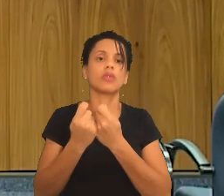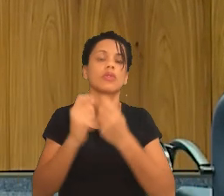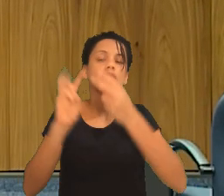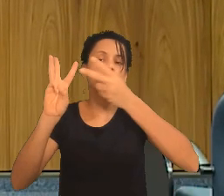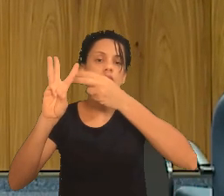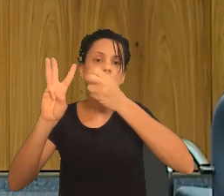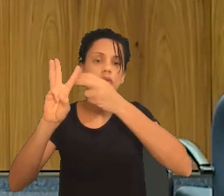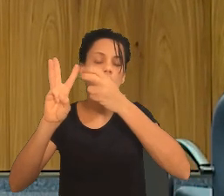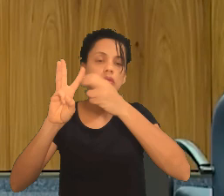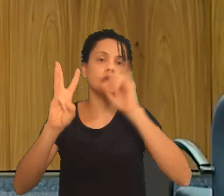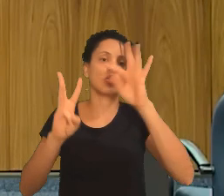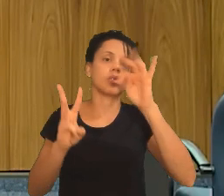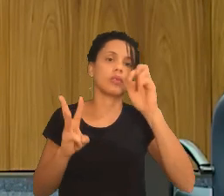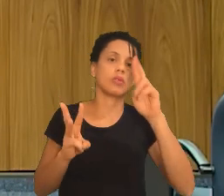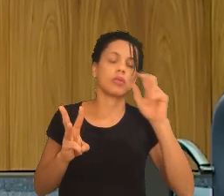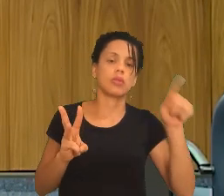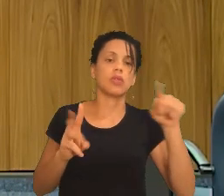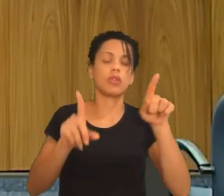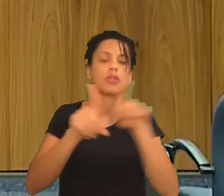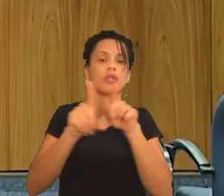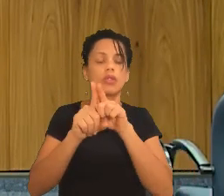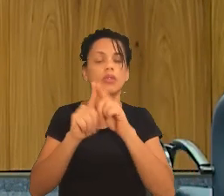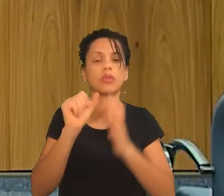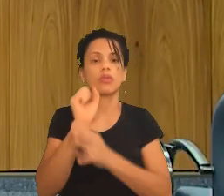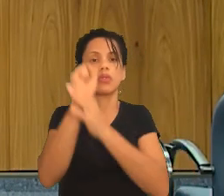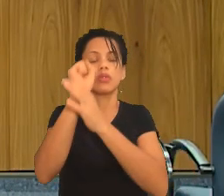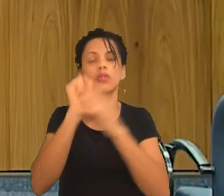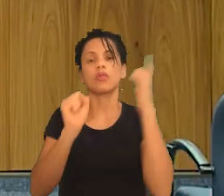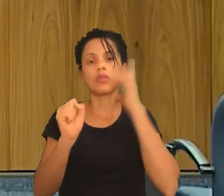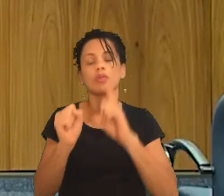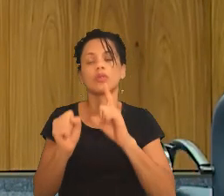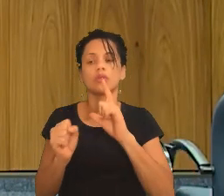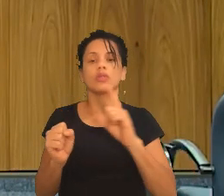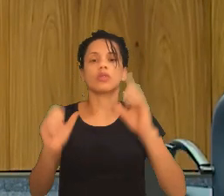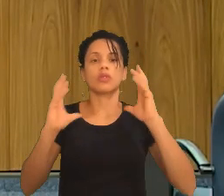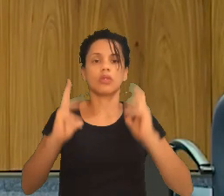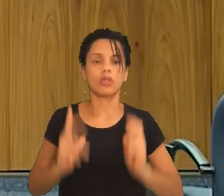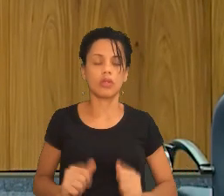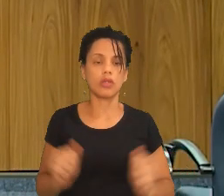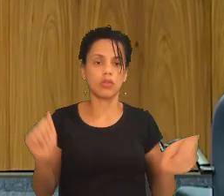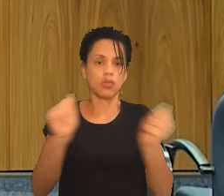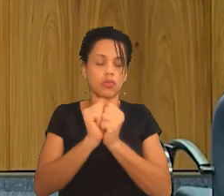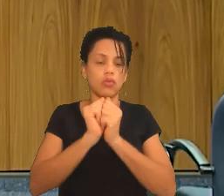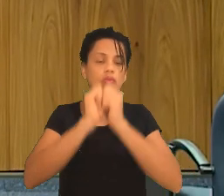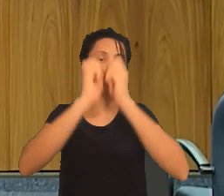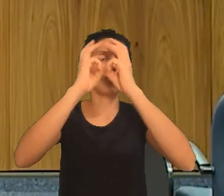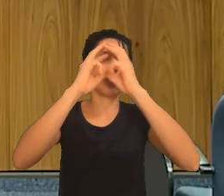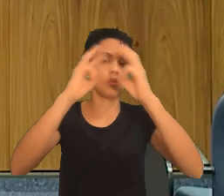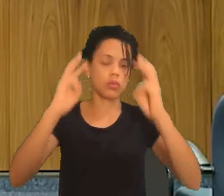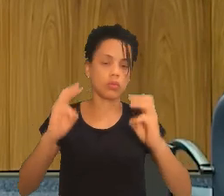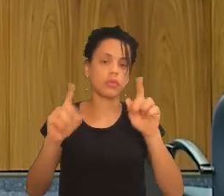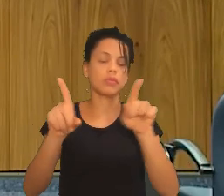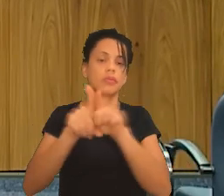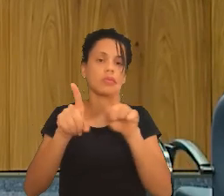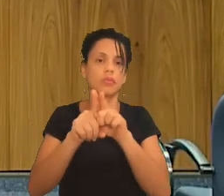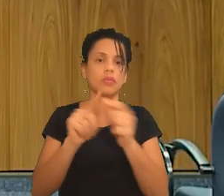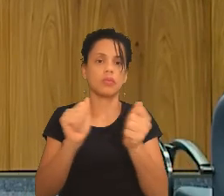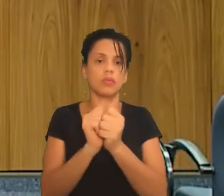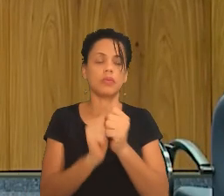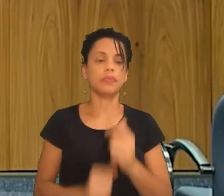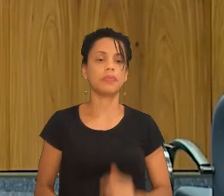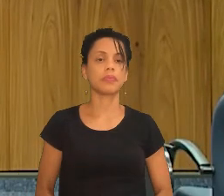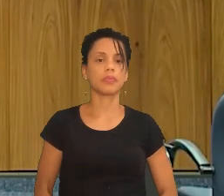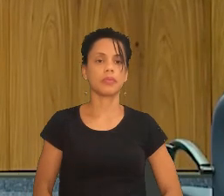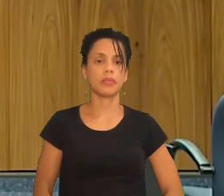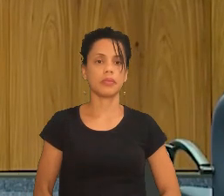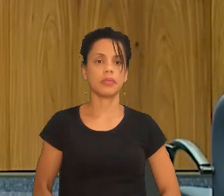projeto Resgate à Memória da Entidade Sagrada do Povo Krenak, junto ao Museu Paraense Emílio Goethe.